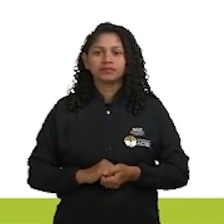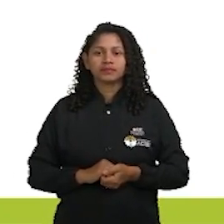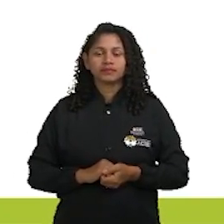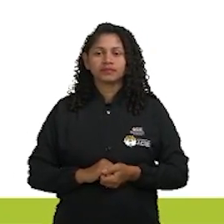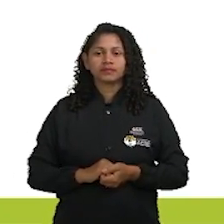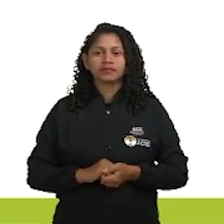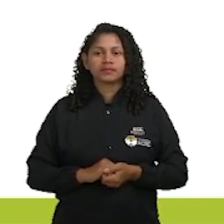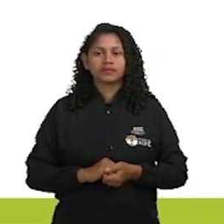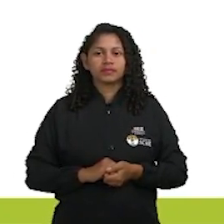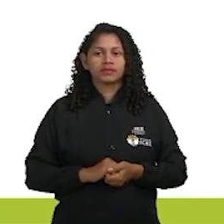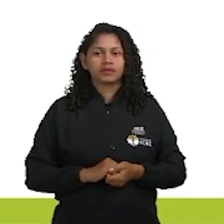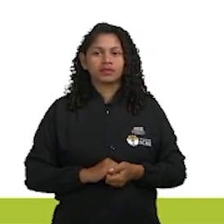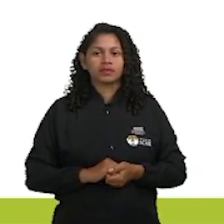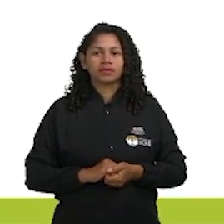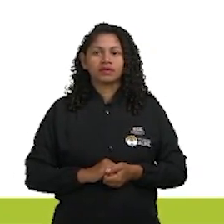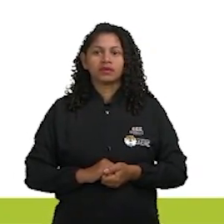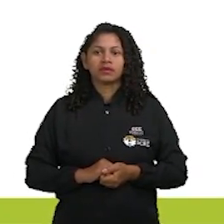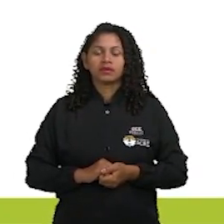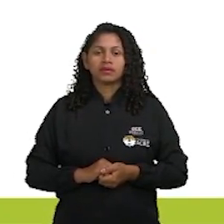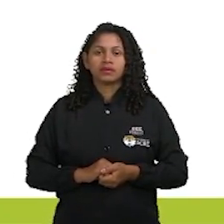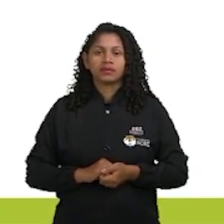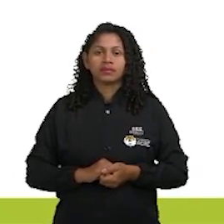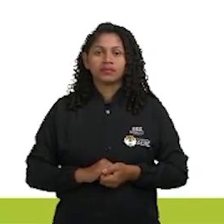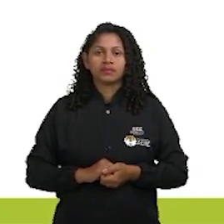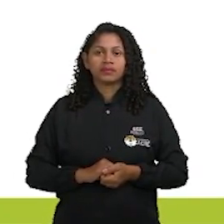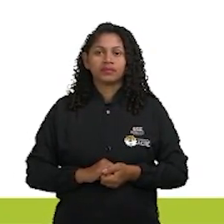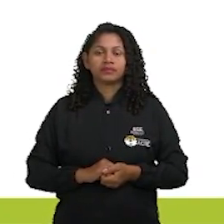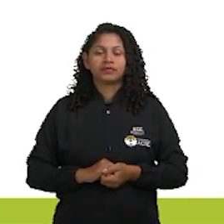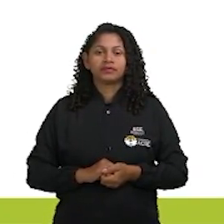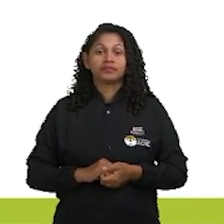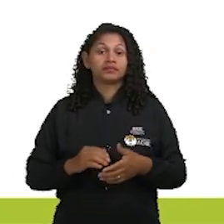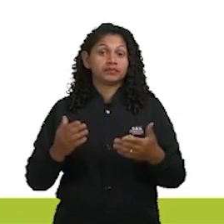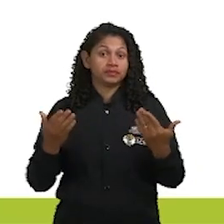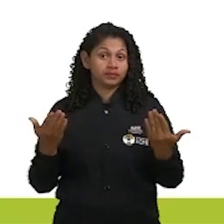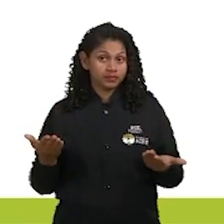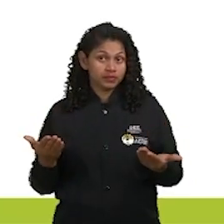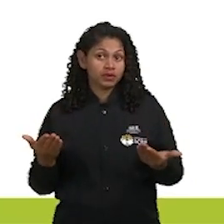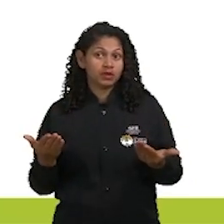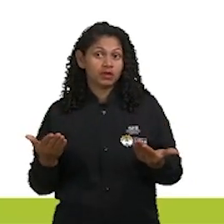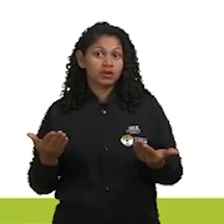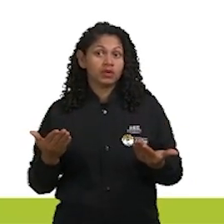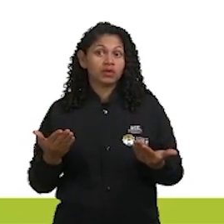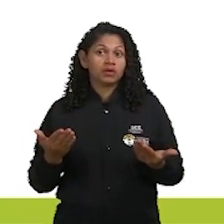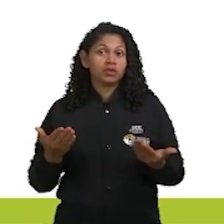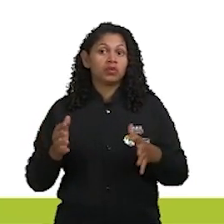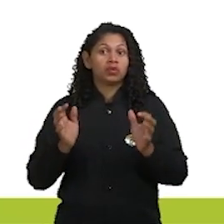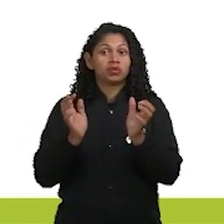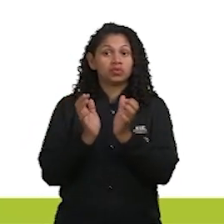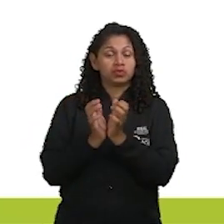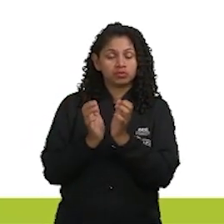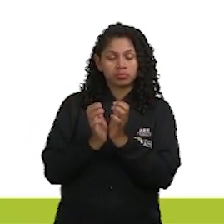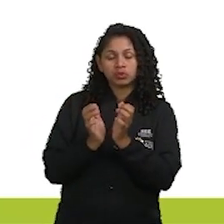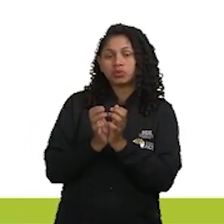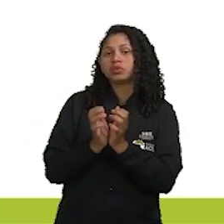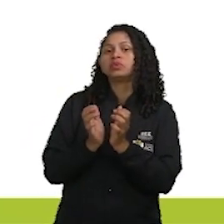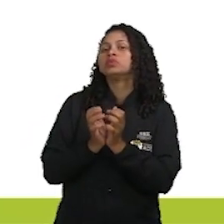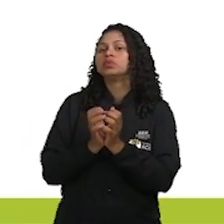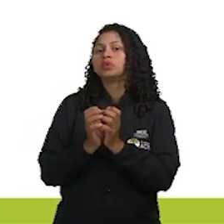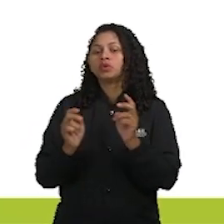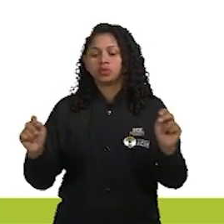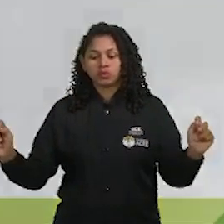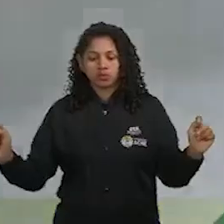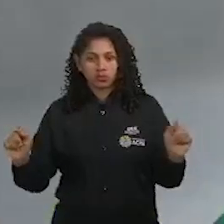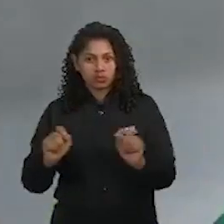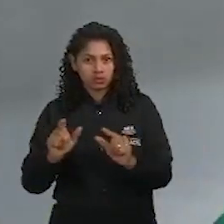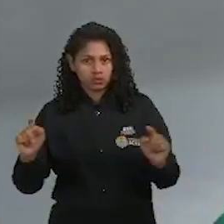com carga positiva. Então, esse nada mais seria do que o NOx desses